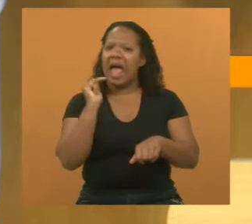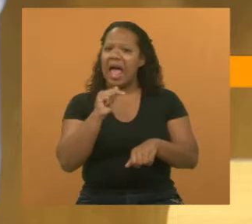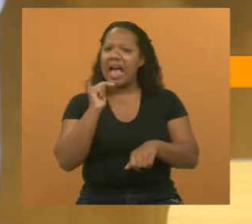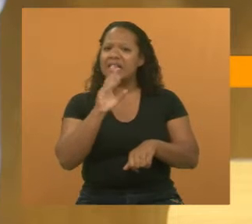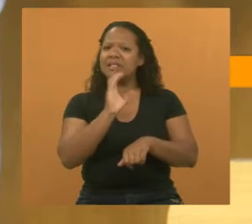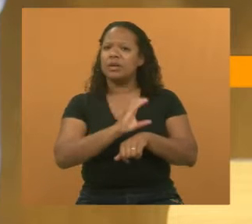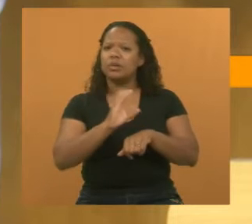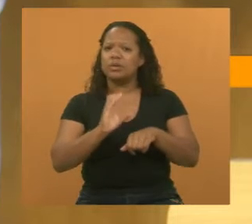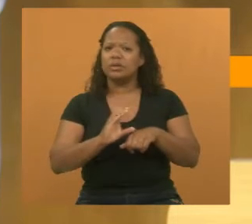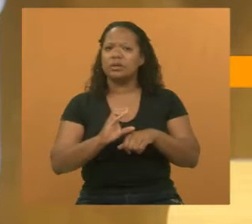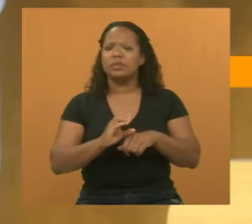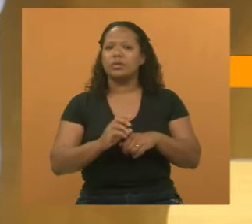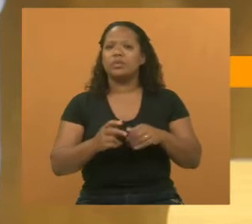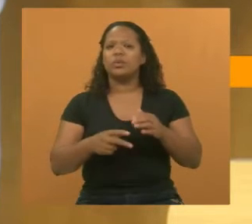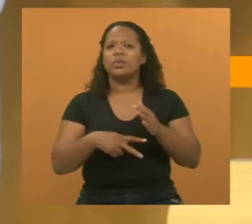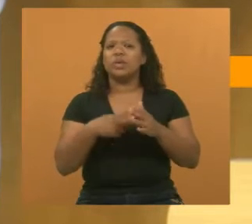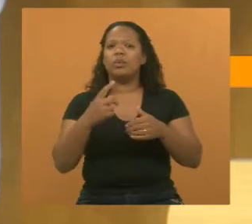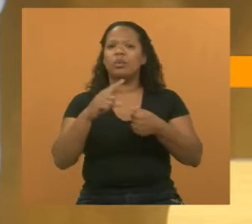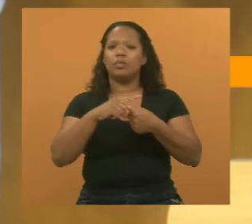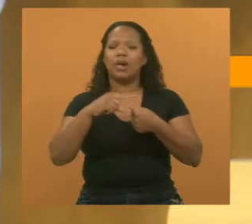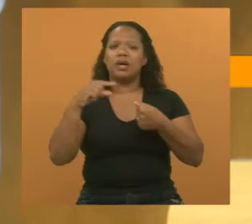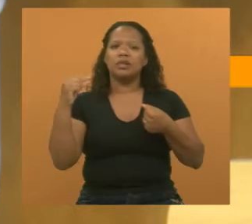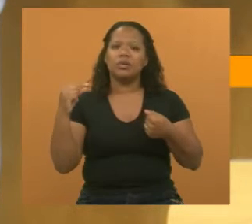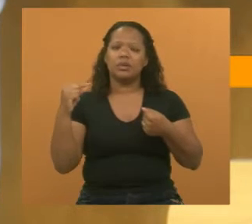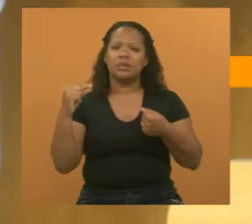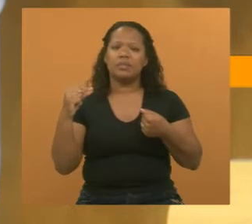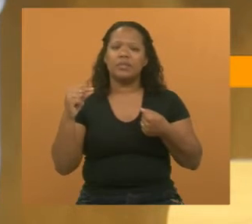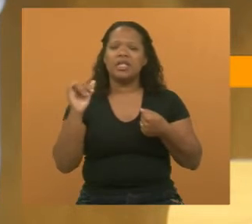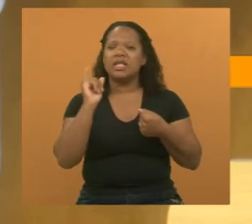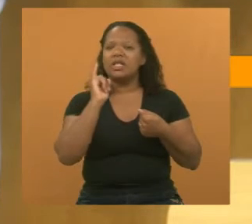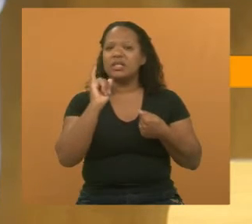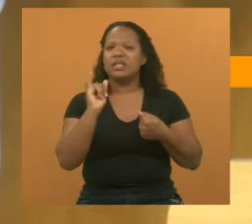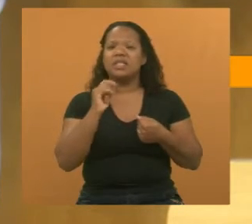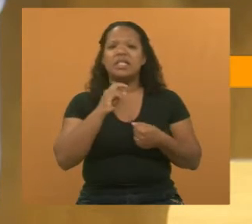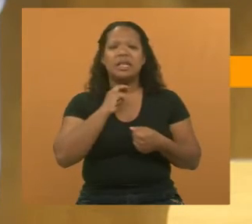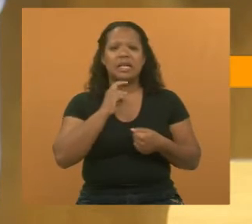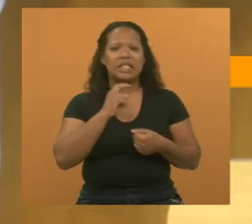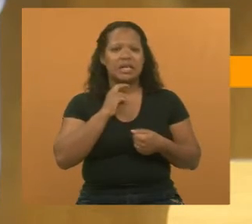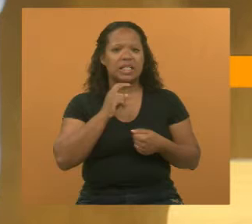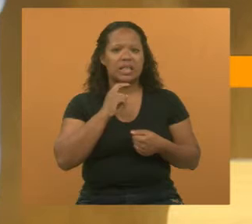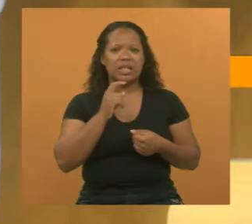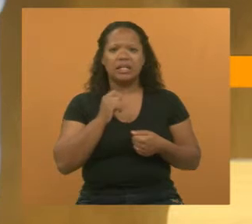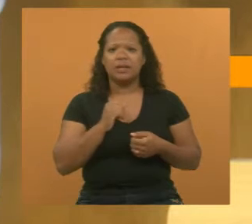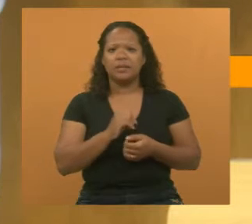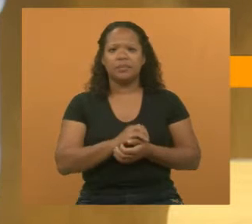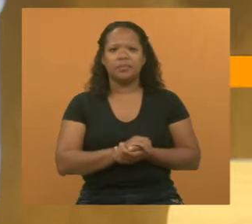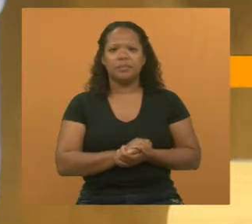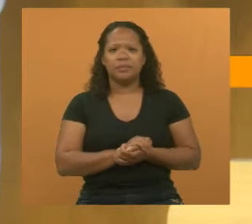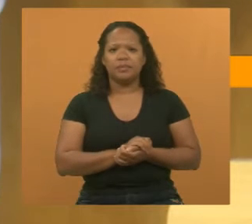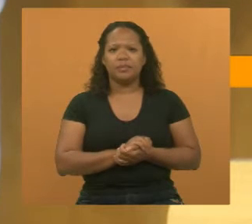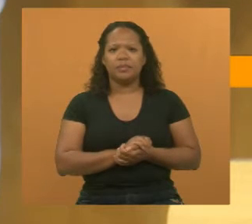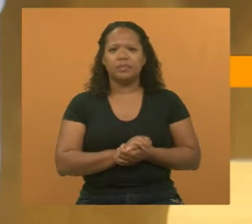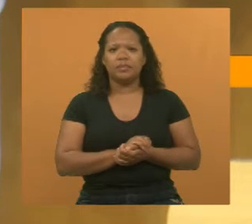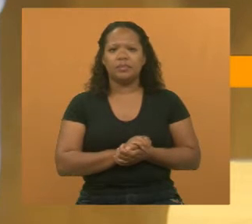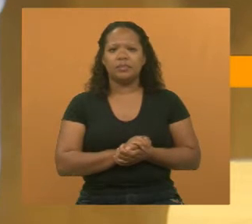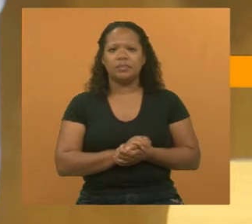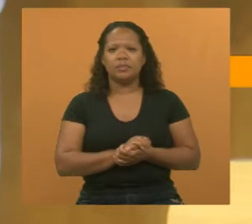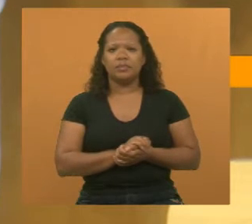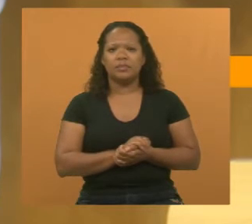que no seu artigo 2º diz que ninguém pode ter